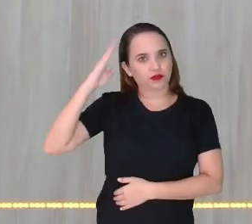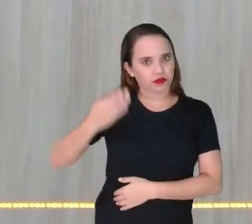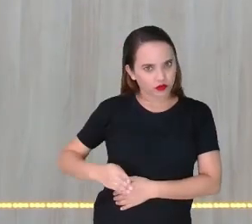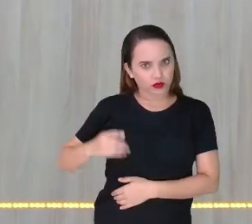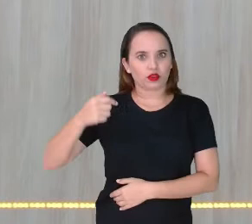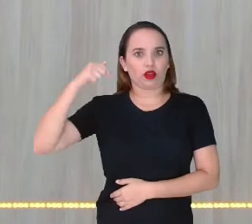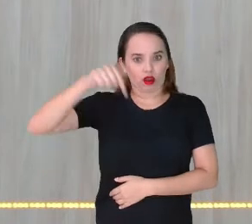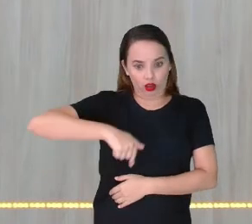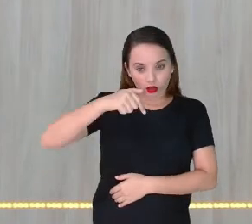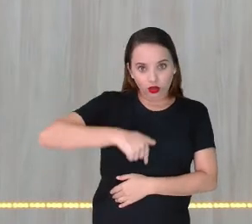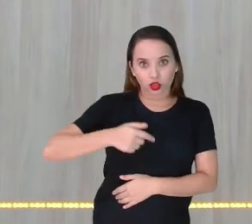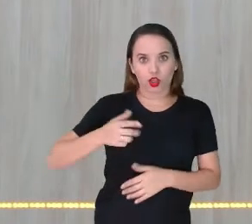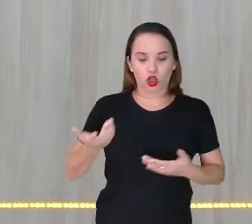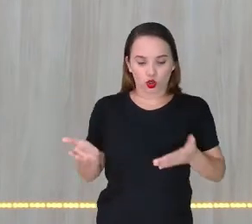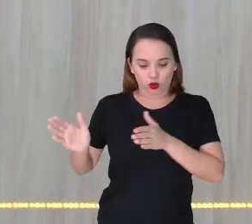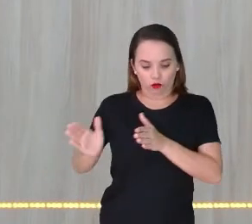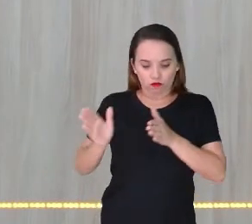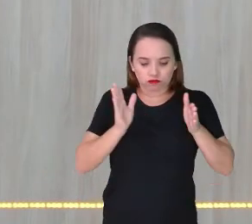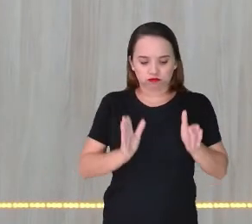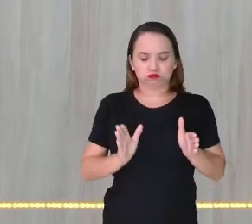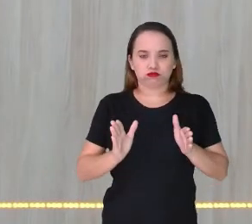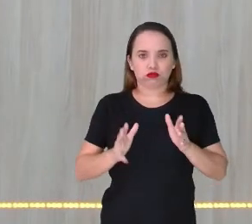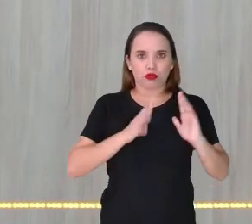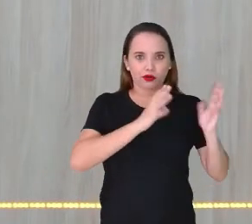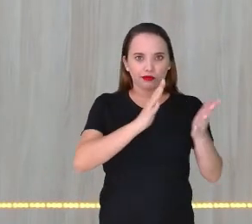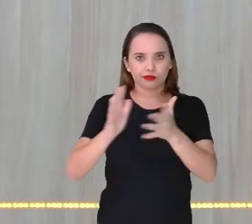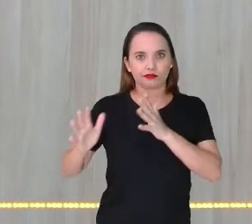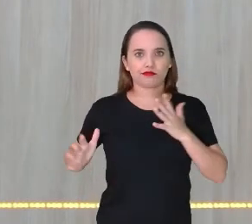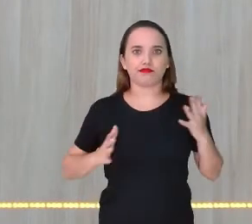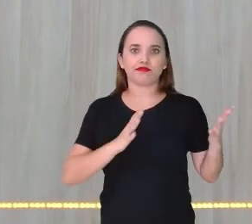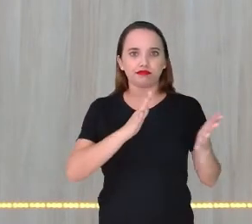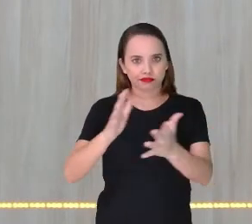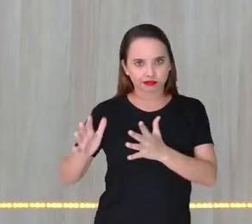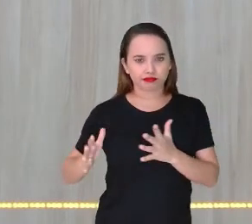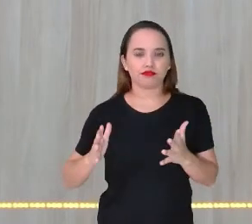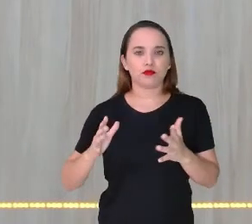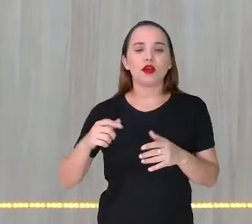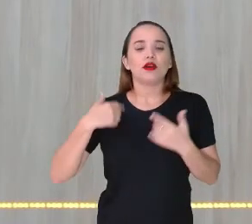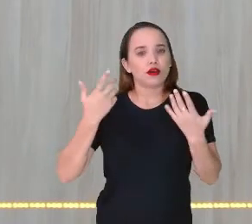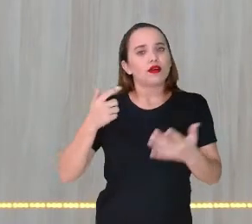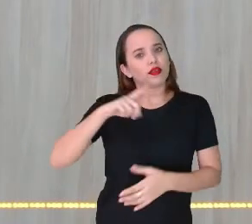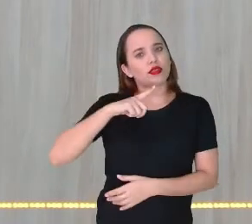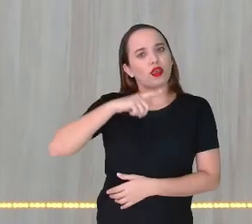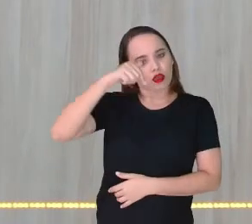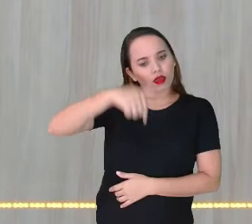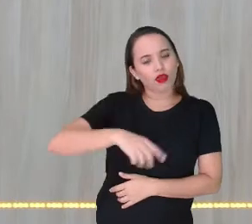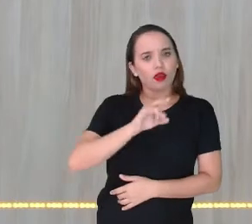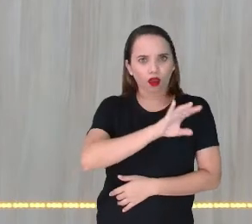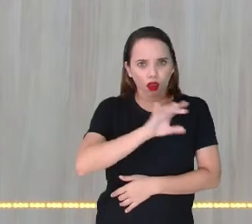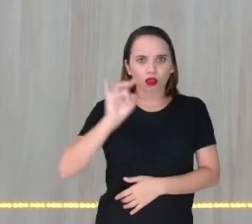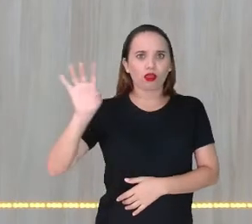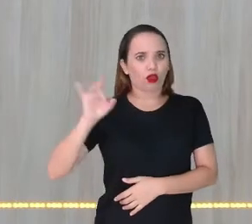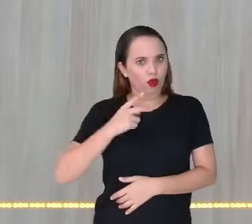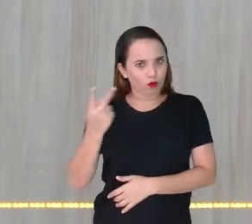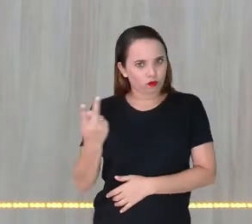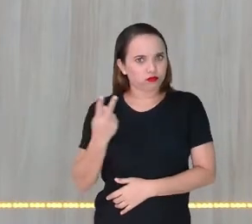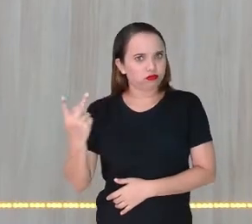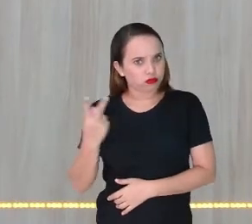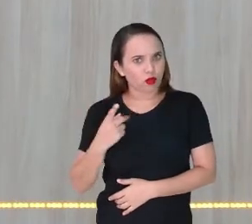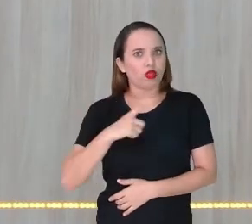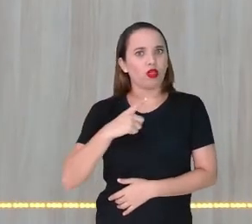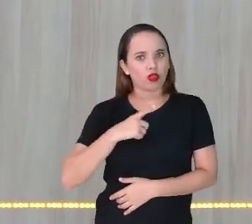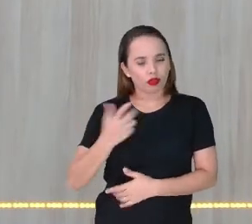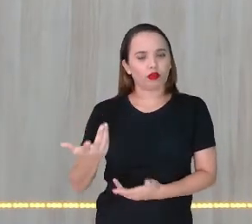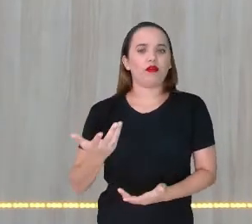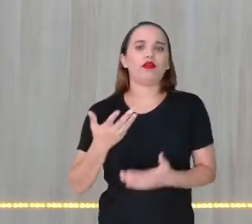cantinho dela, né? Fazendo aí a tradução, e ela está na quinesfera dela, né? Na cinesfera dela.